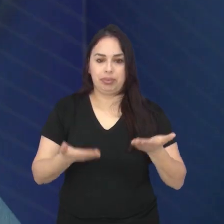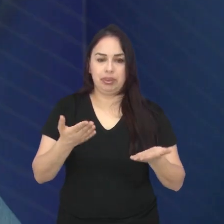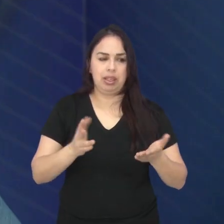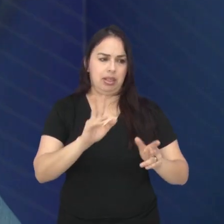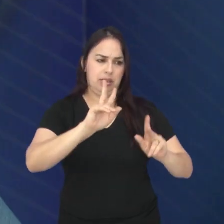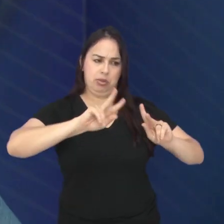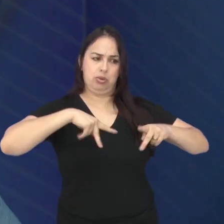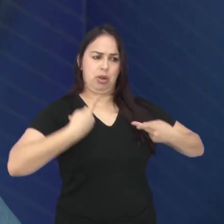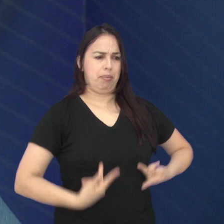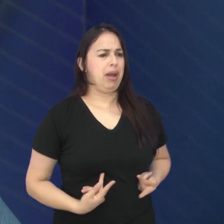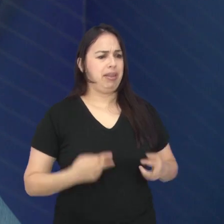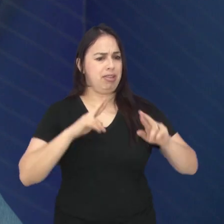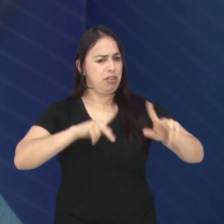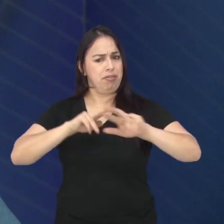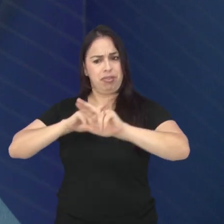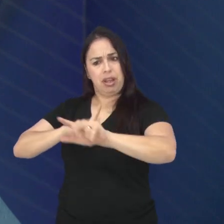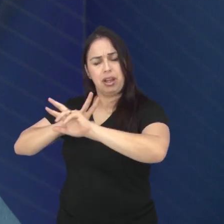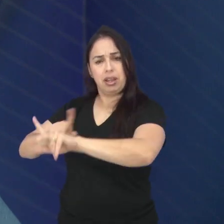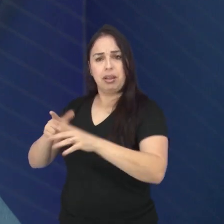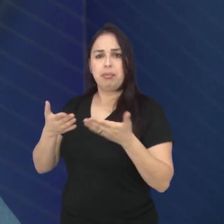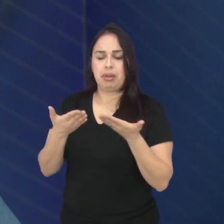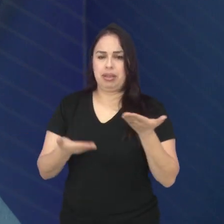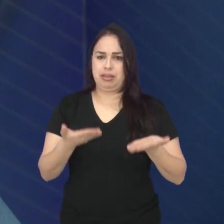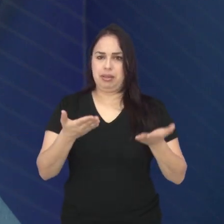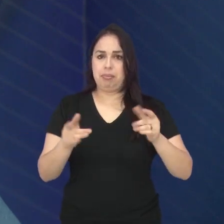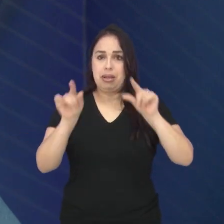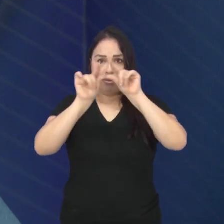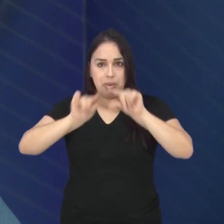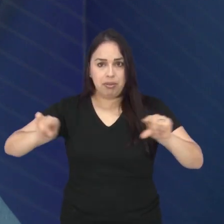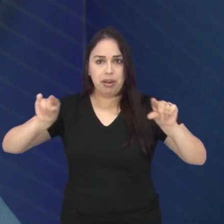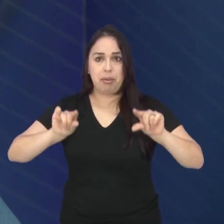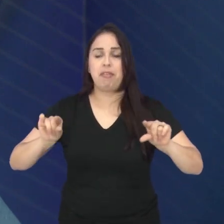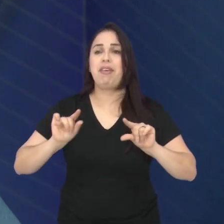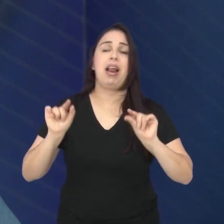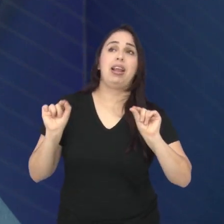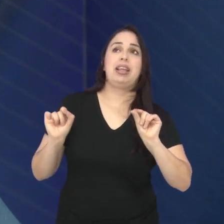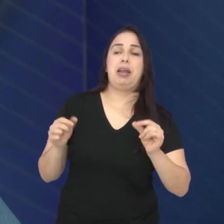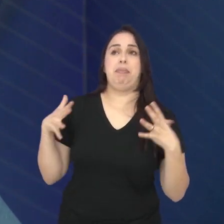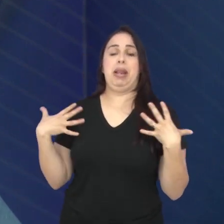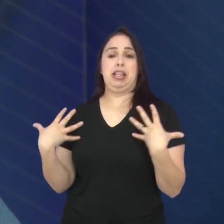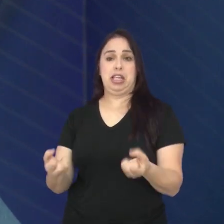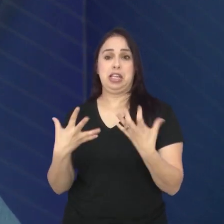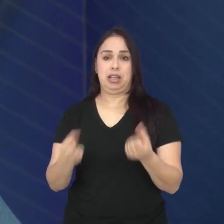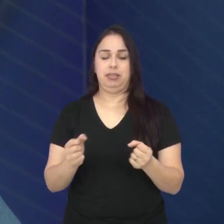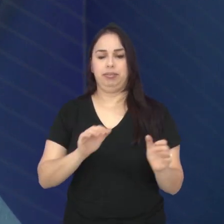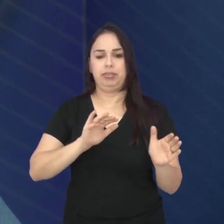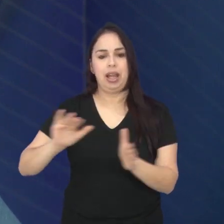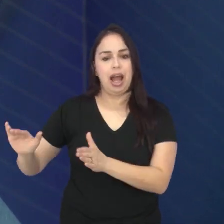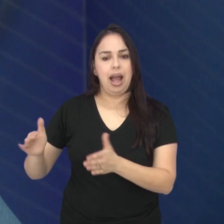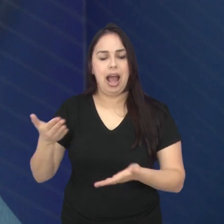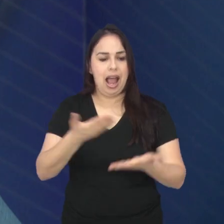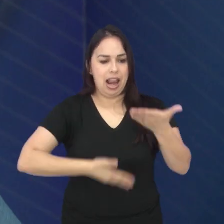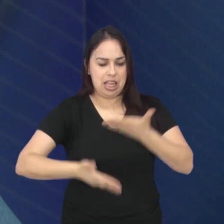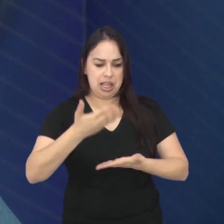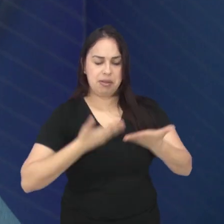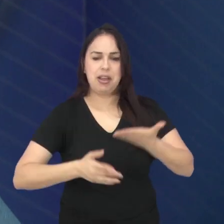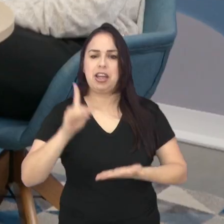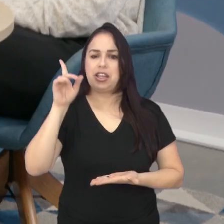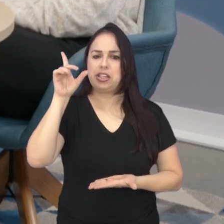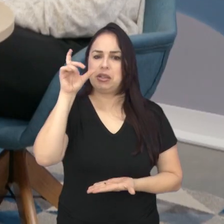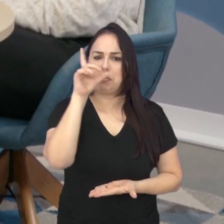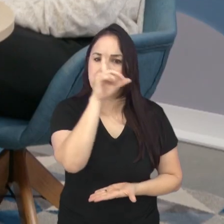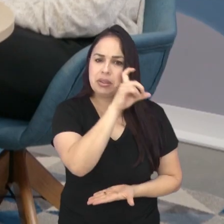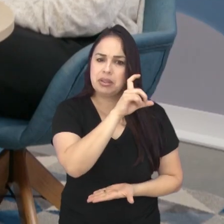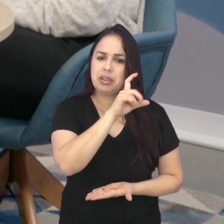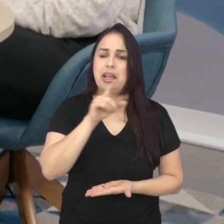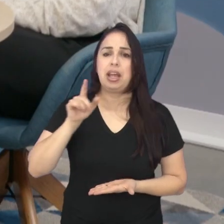tem suas diferenças, mas é uma frase que também pega. Aí relacionamentos são difíceis mesmo, ele faz isso porque